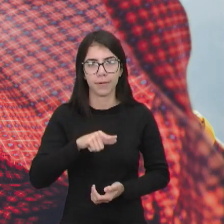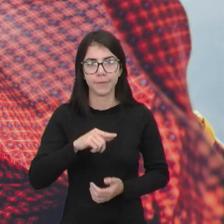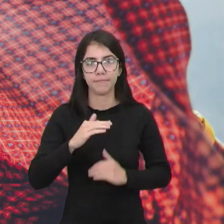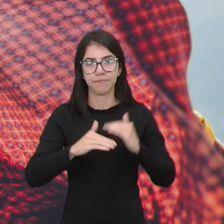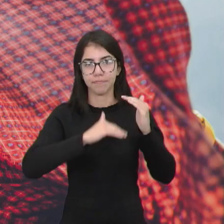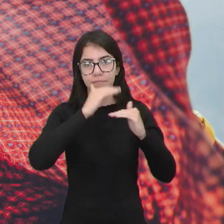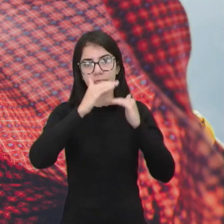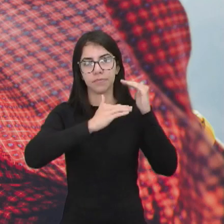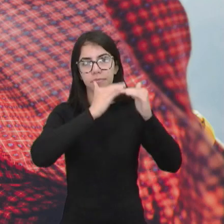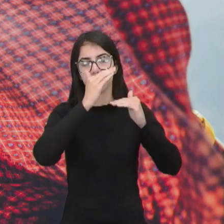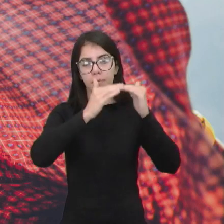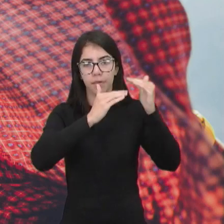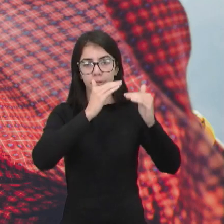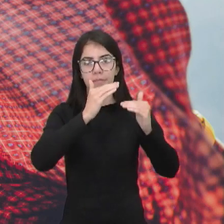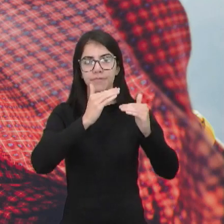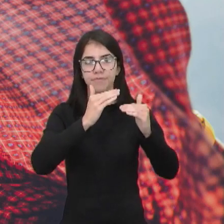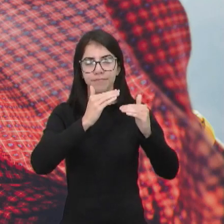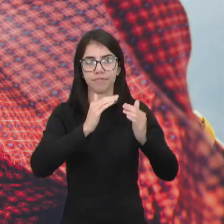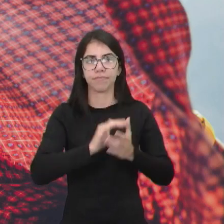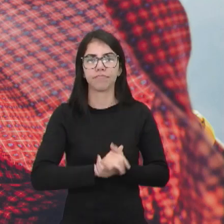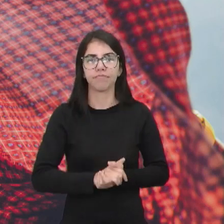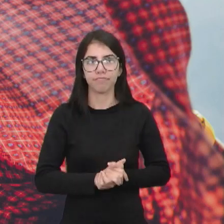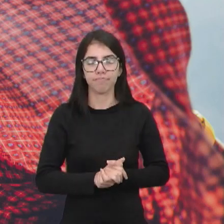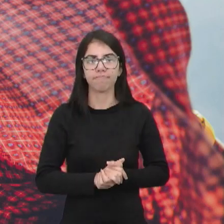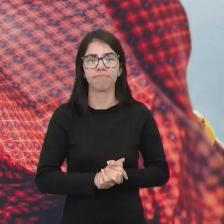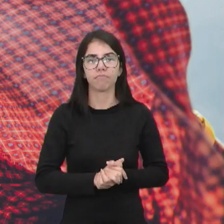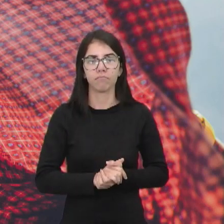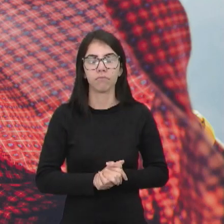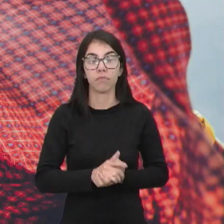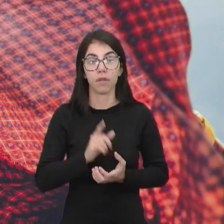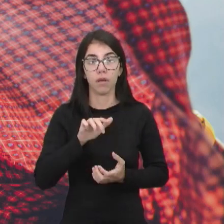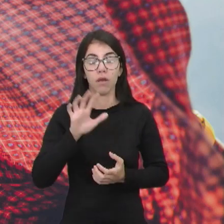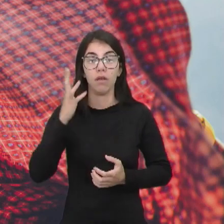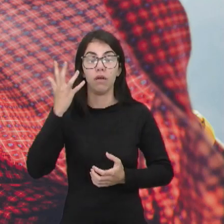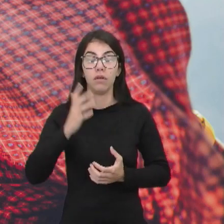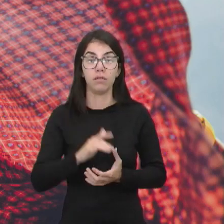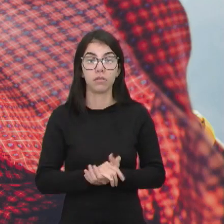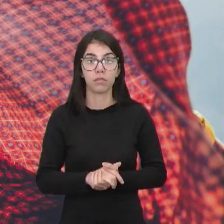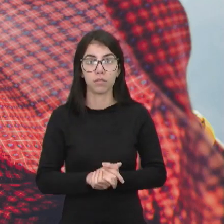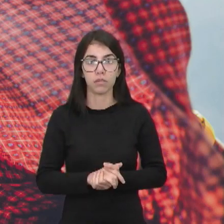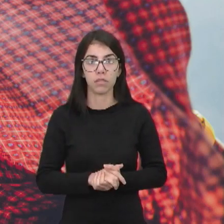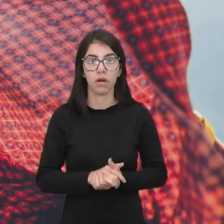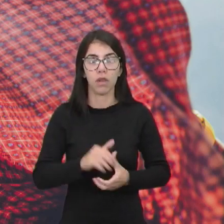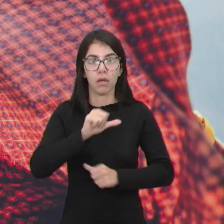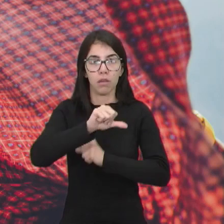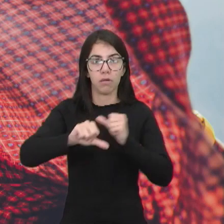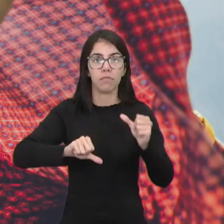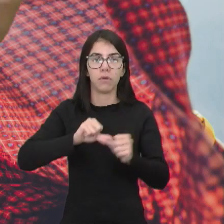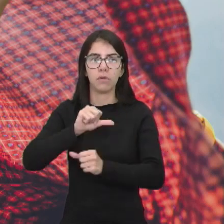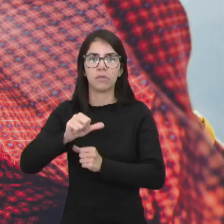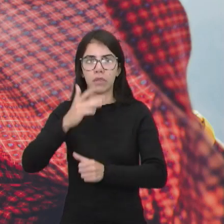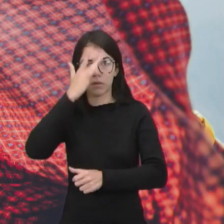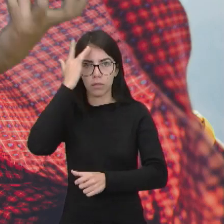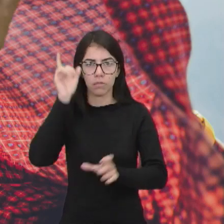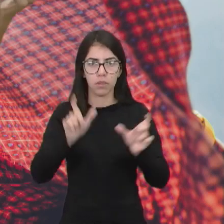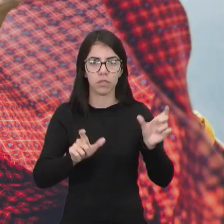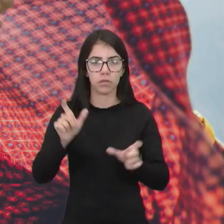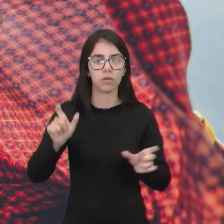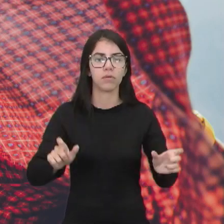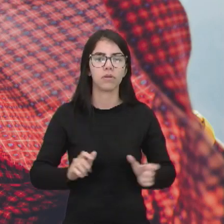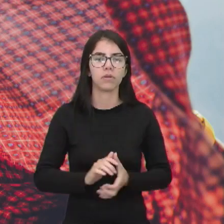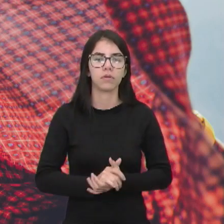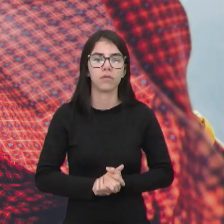aí, e essa miscigenação ela acaba transformando, né, as pessoas aqui,